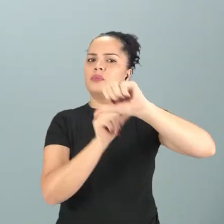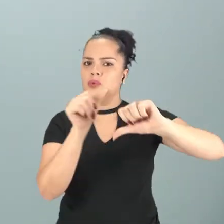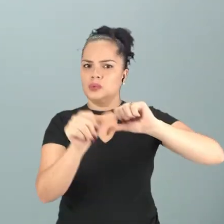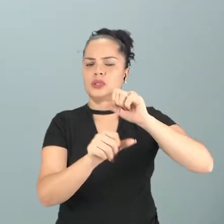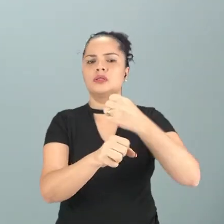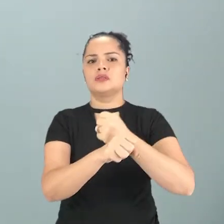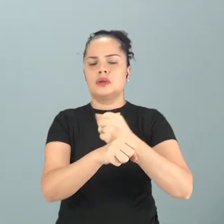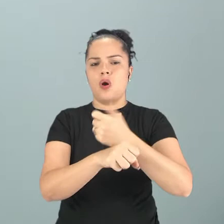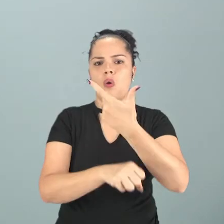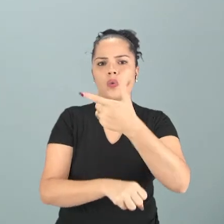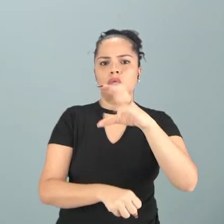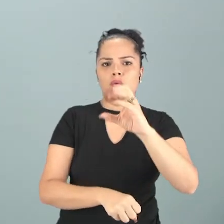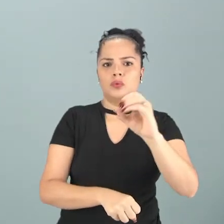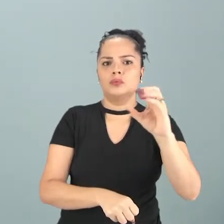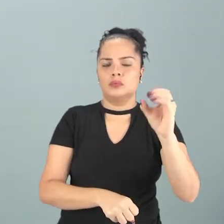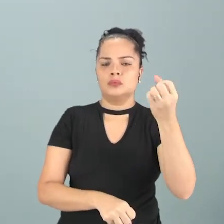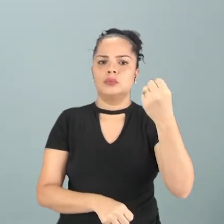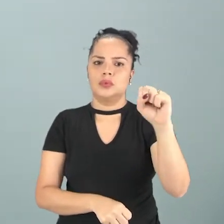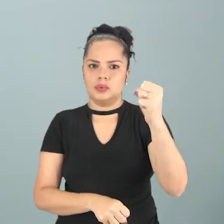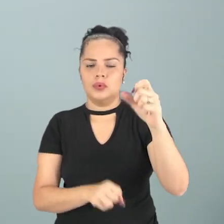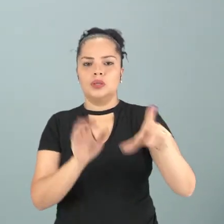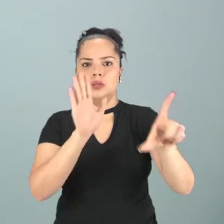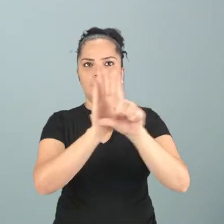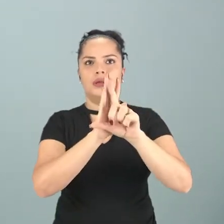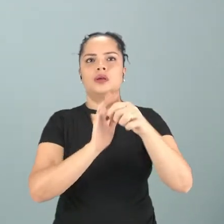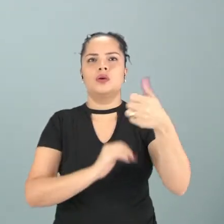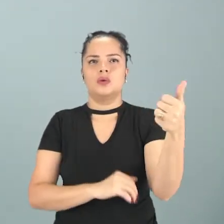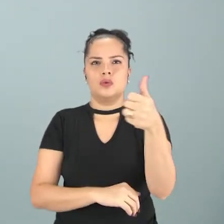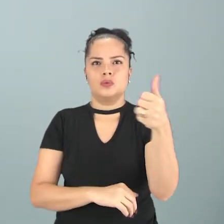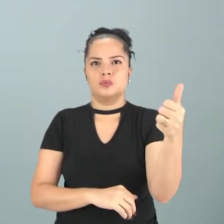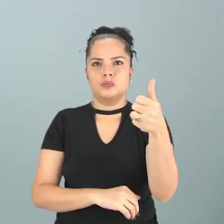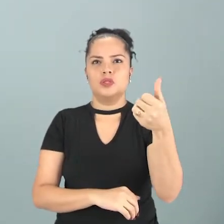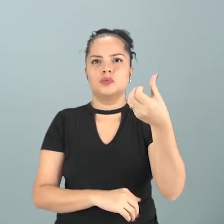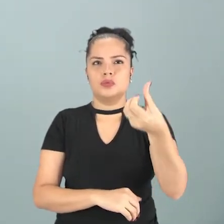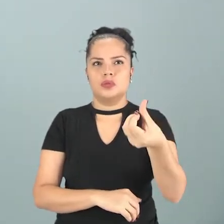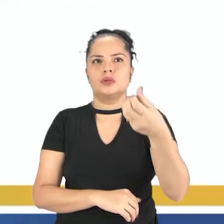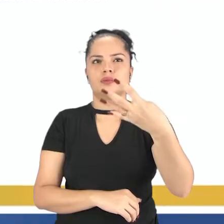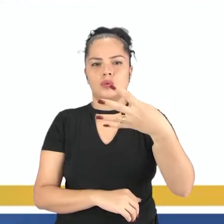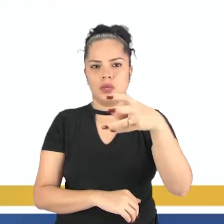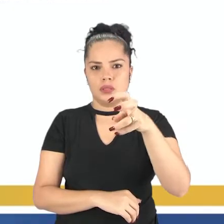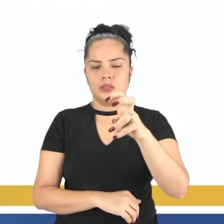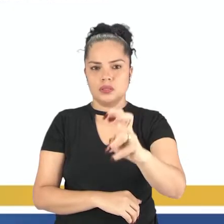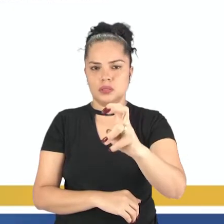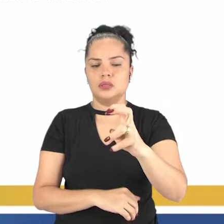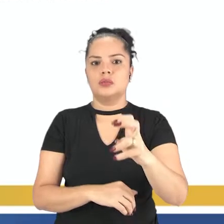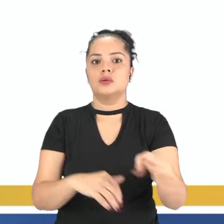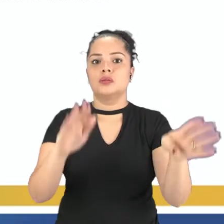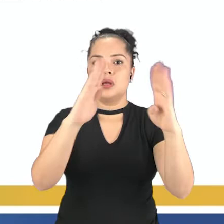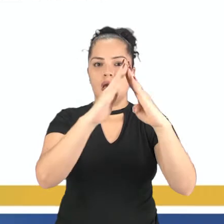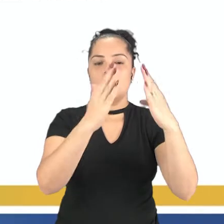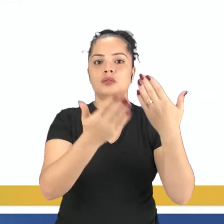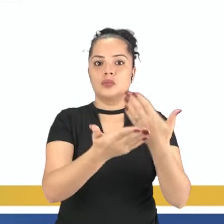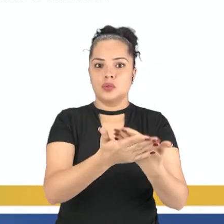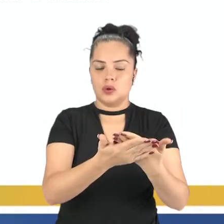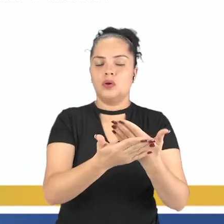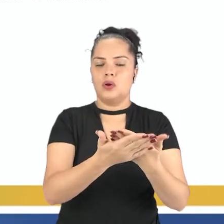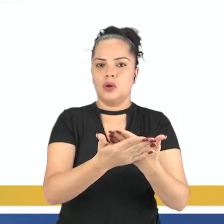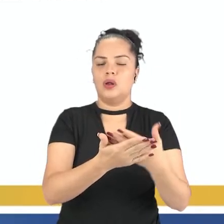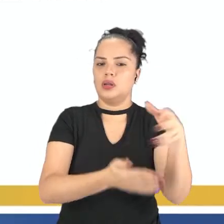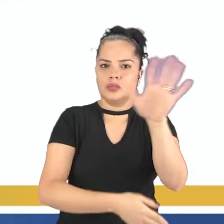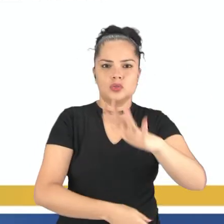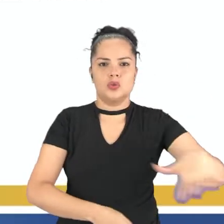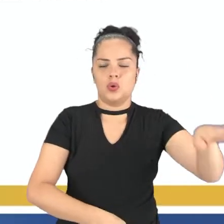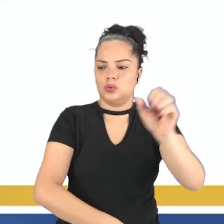ano de 2008, que aí vai vir a Lei 11.645. Nos estabelecimentos de ensino fundamental e ensino